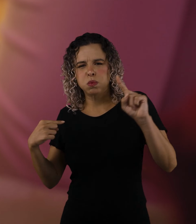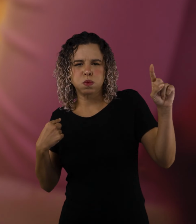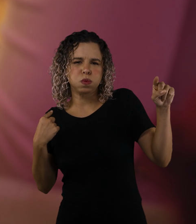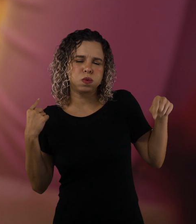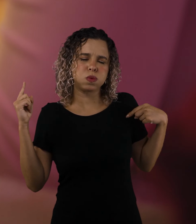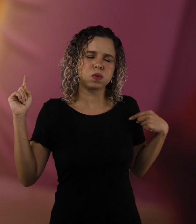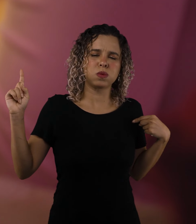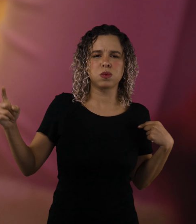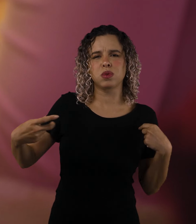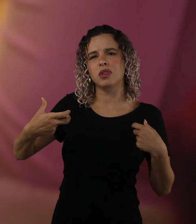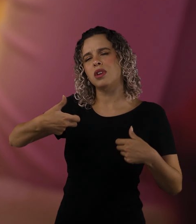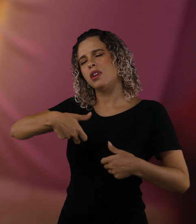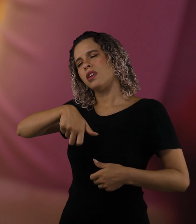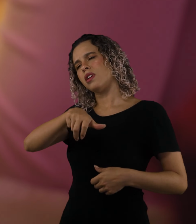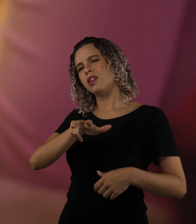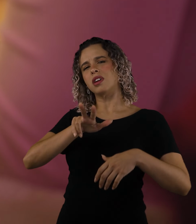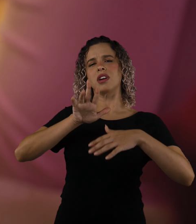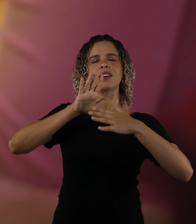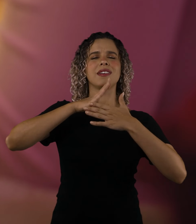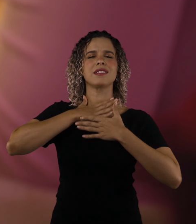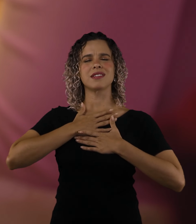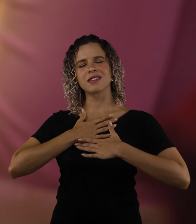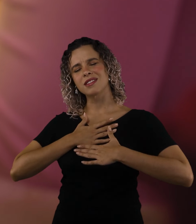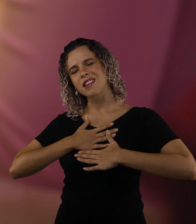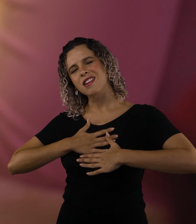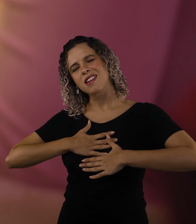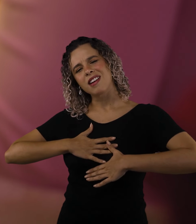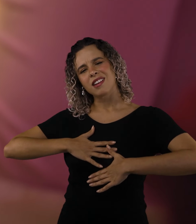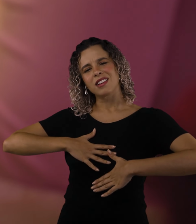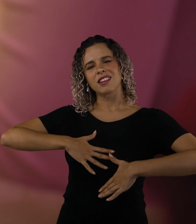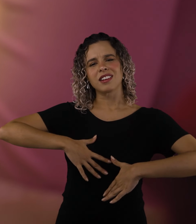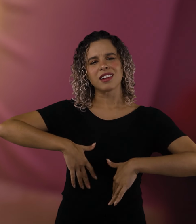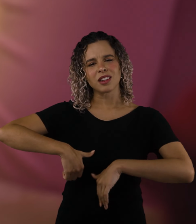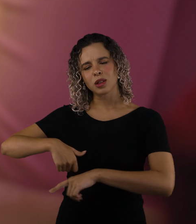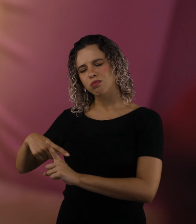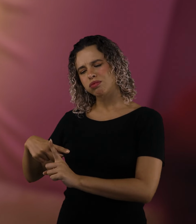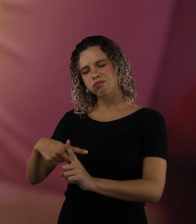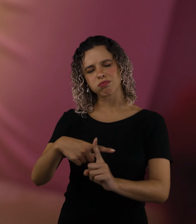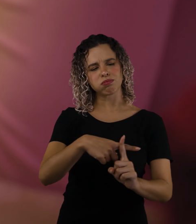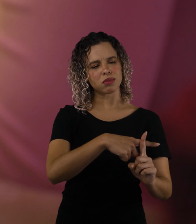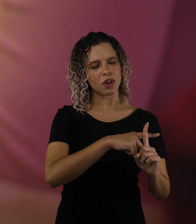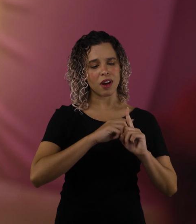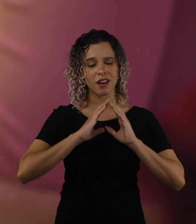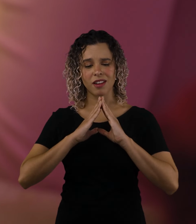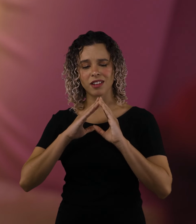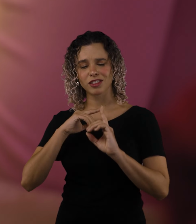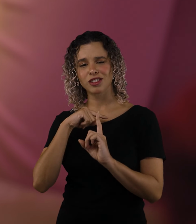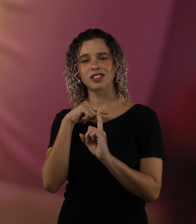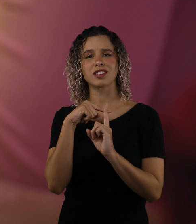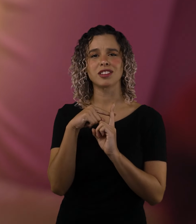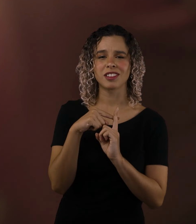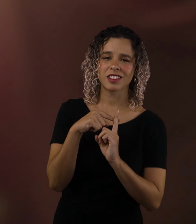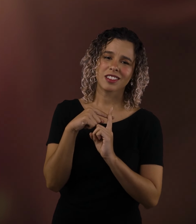This body rests. Fotos com meu tio Ernesto e a girafa. E uma carta dele. In the old churchyard, que abro